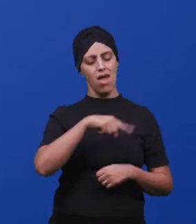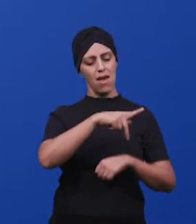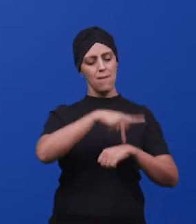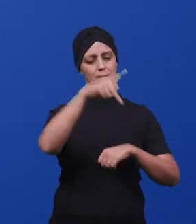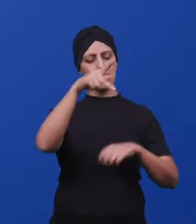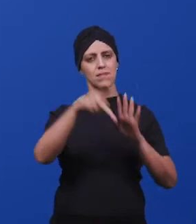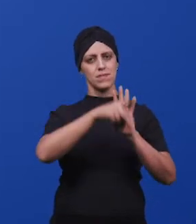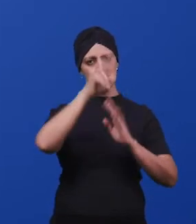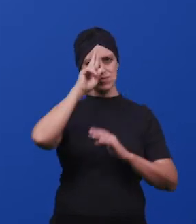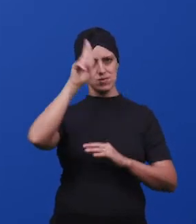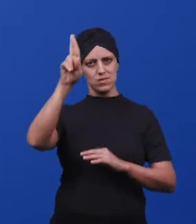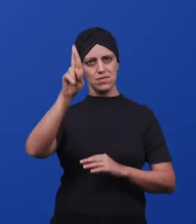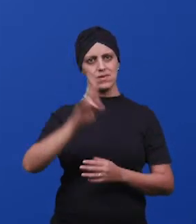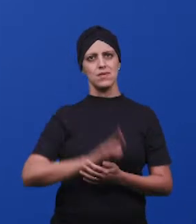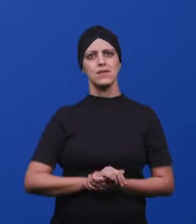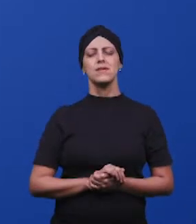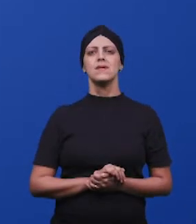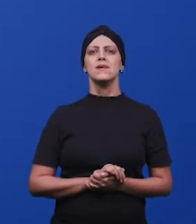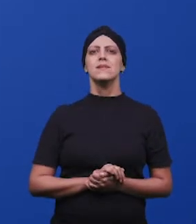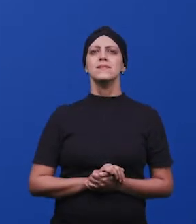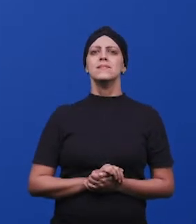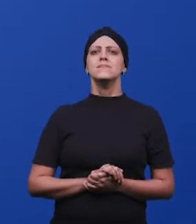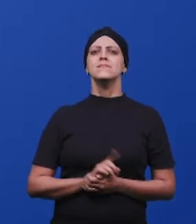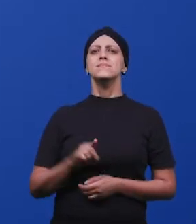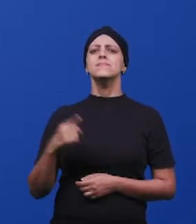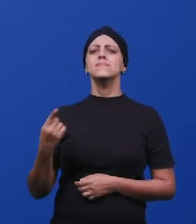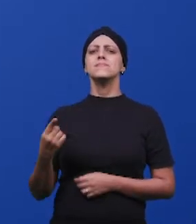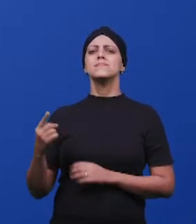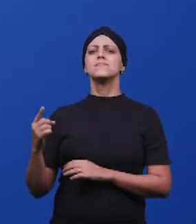comereis apressadamente, esta é a Páscoa do Senhor.